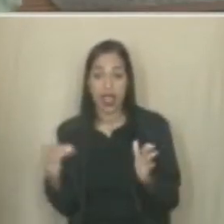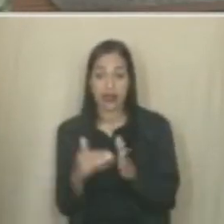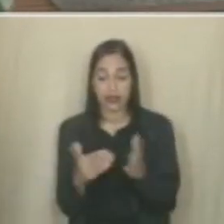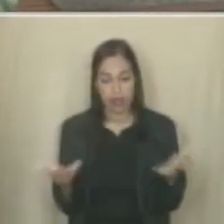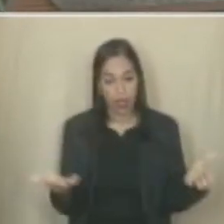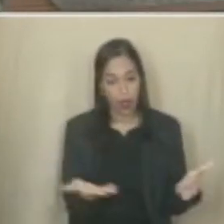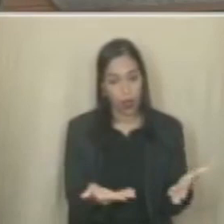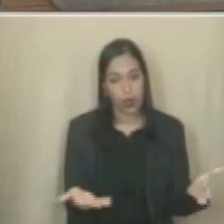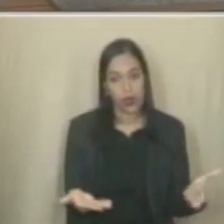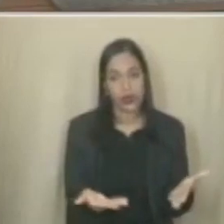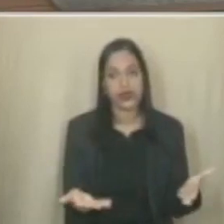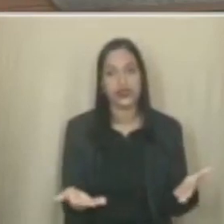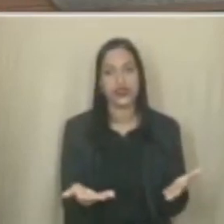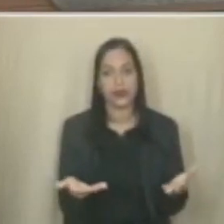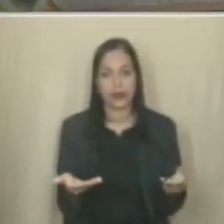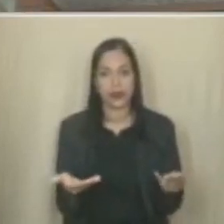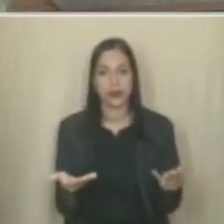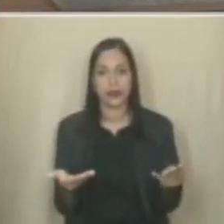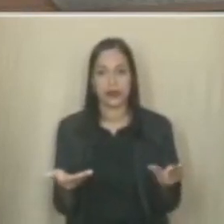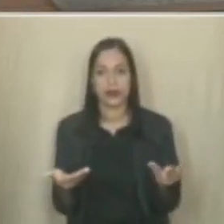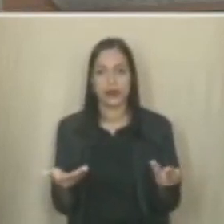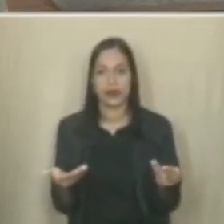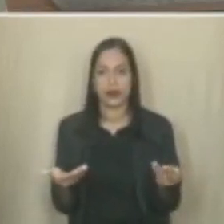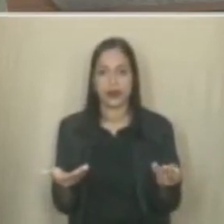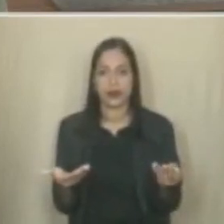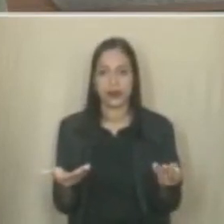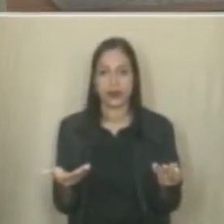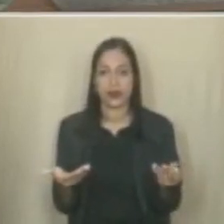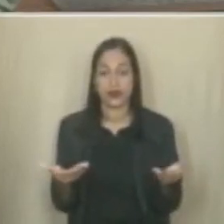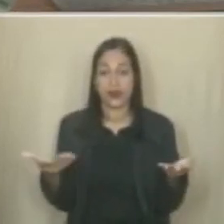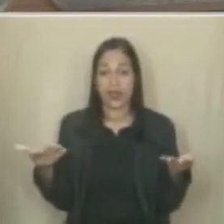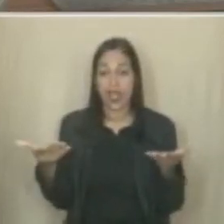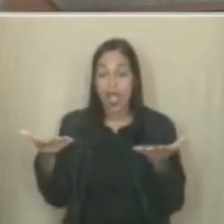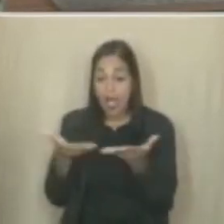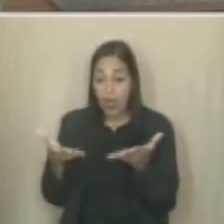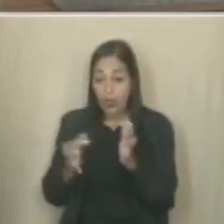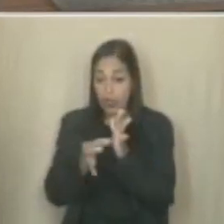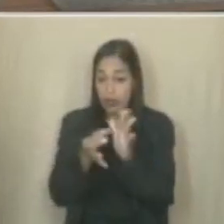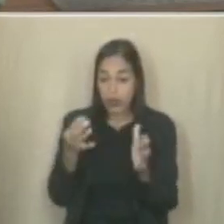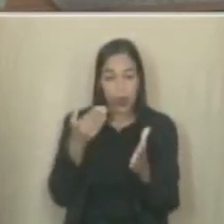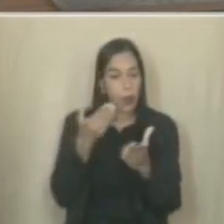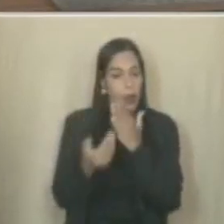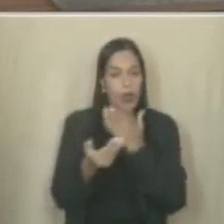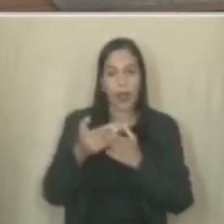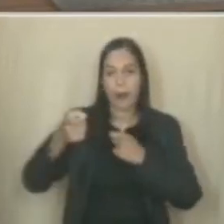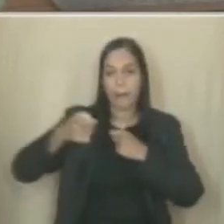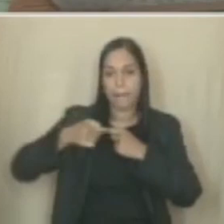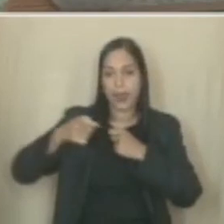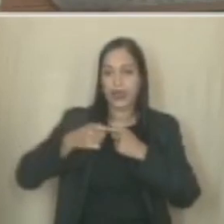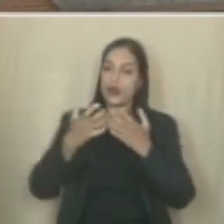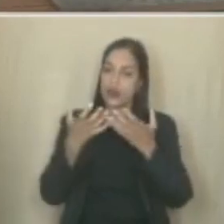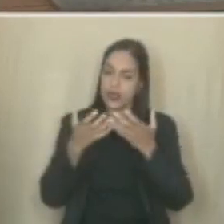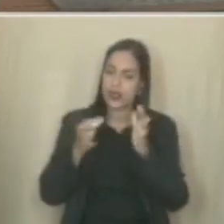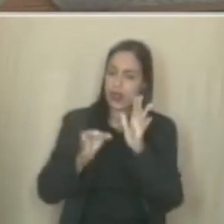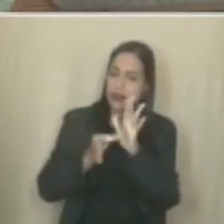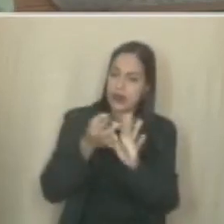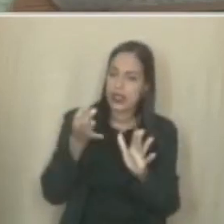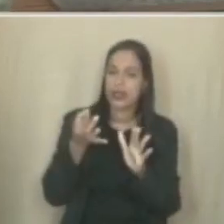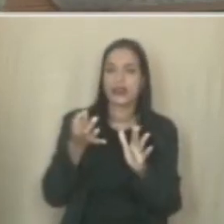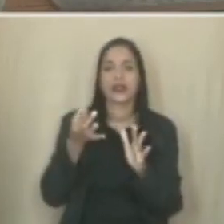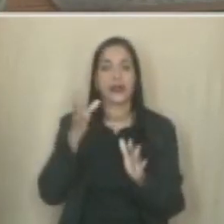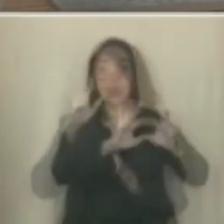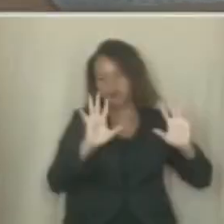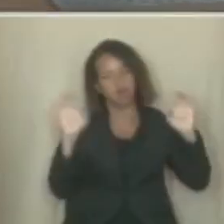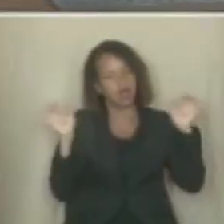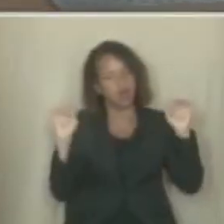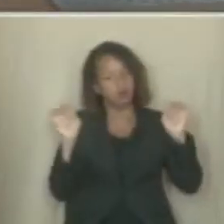bastante espaço. Saímos dos pós-escritos para o prescrito. Hoje, qualquer médico que quiser prescrever, pode prescrever. Só basta